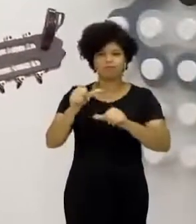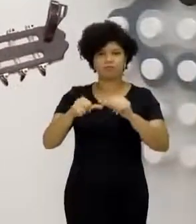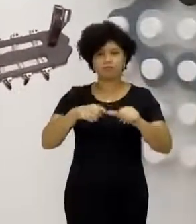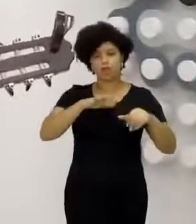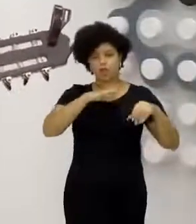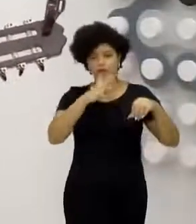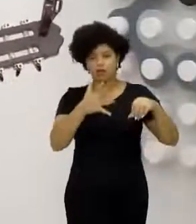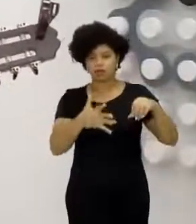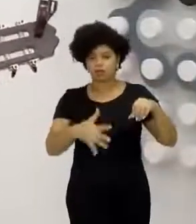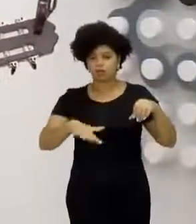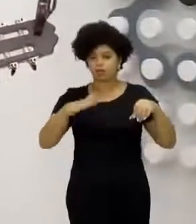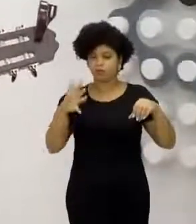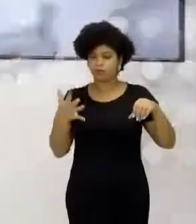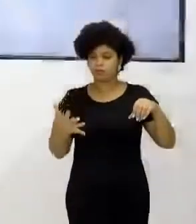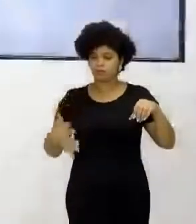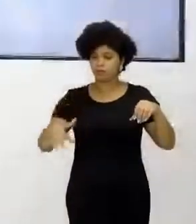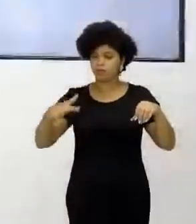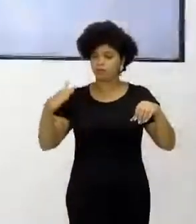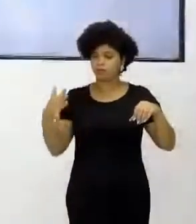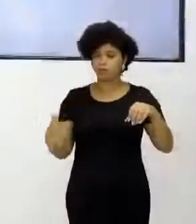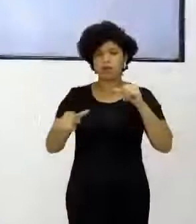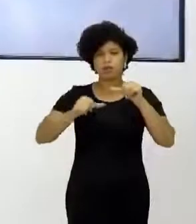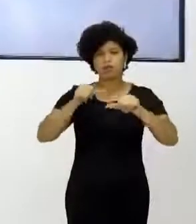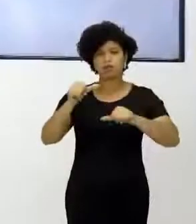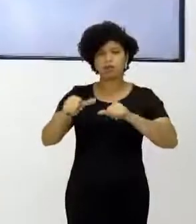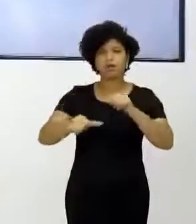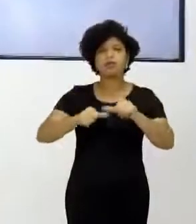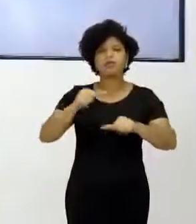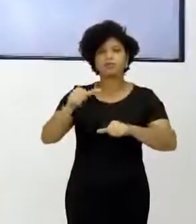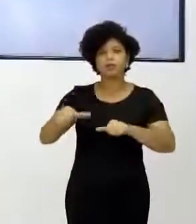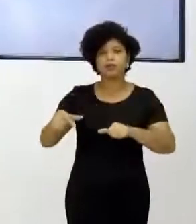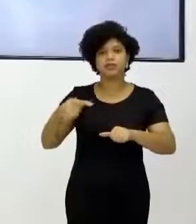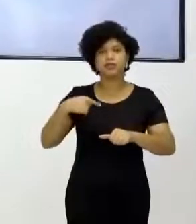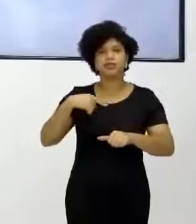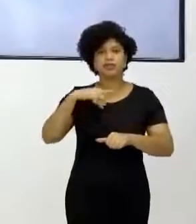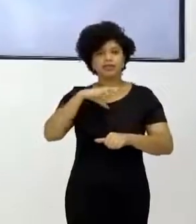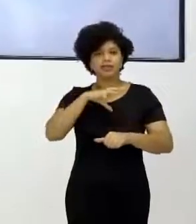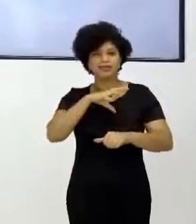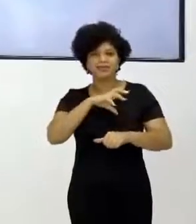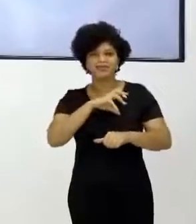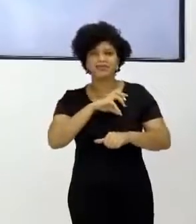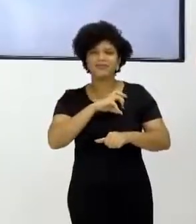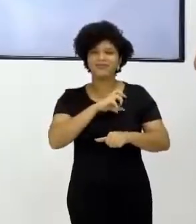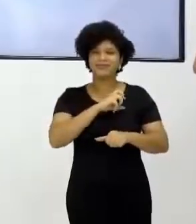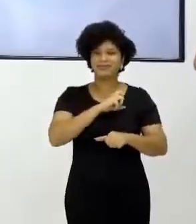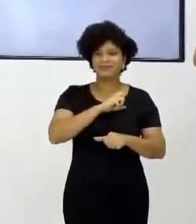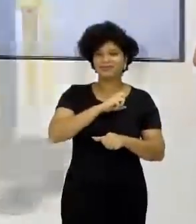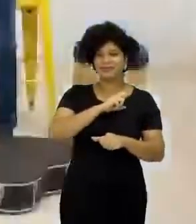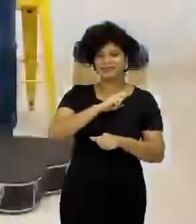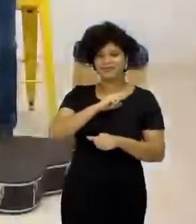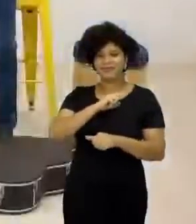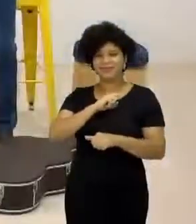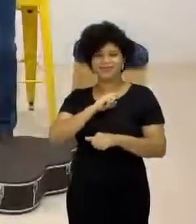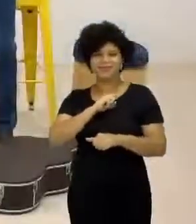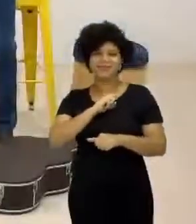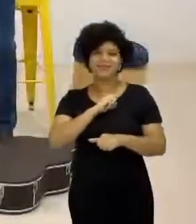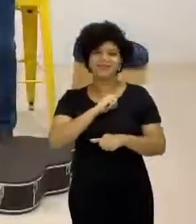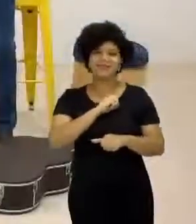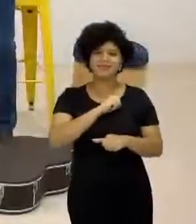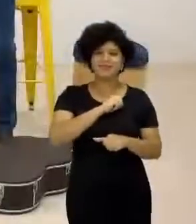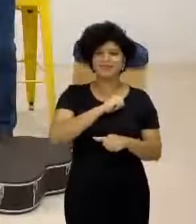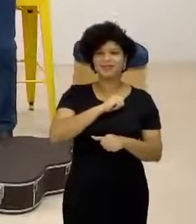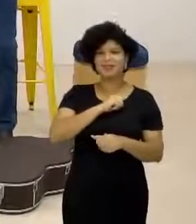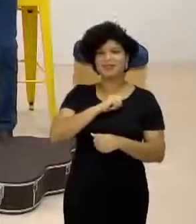A onda é o amor e o beijo.